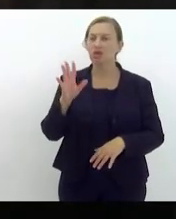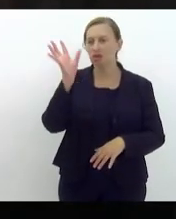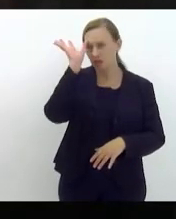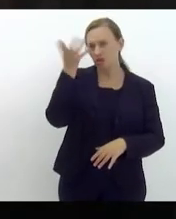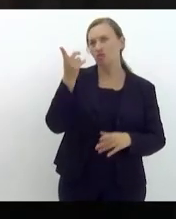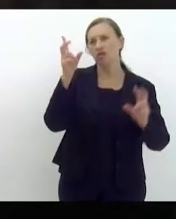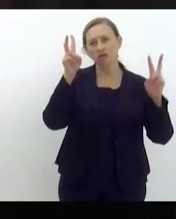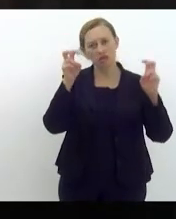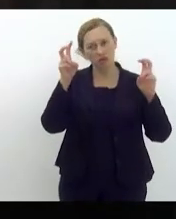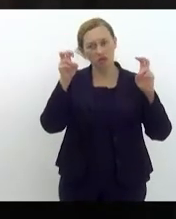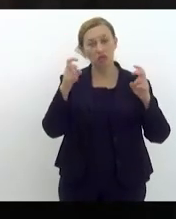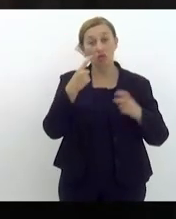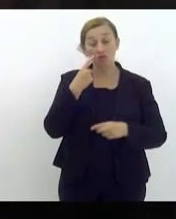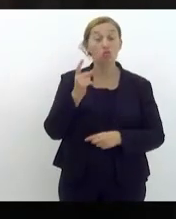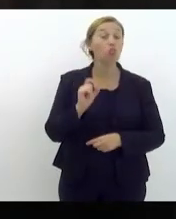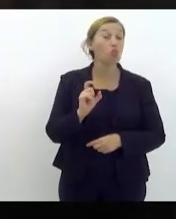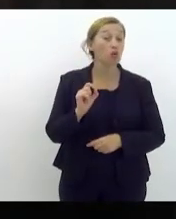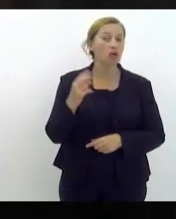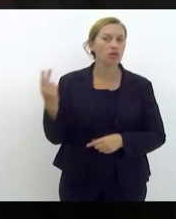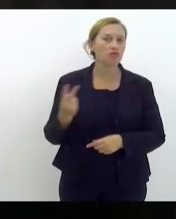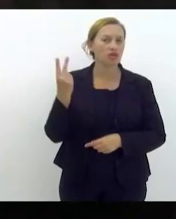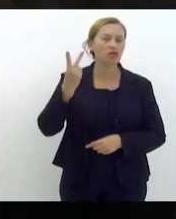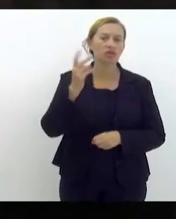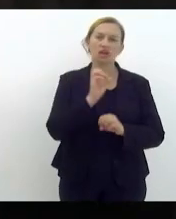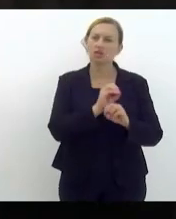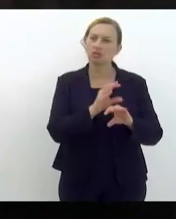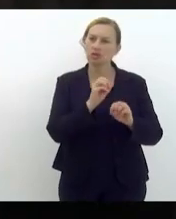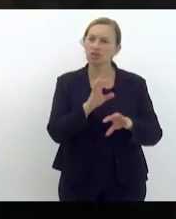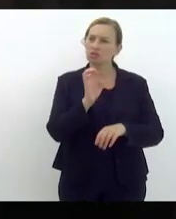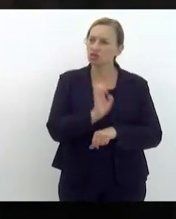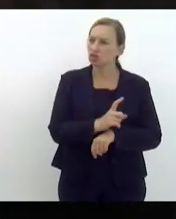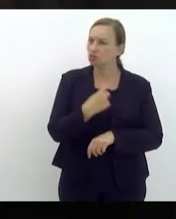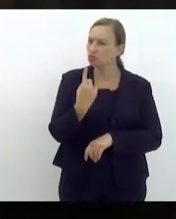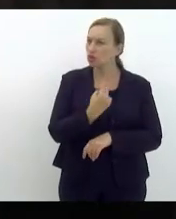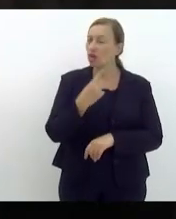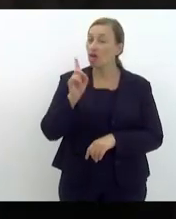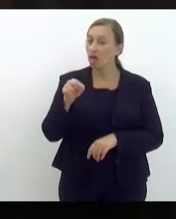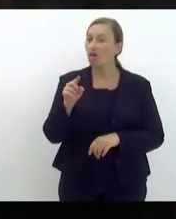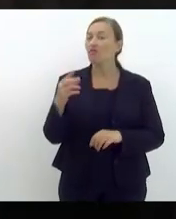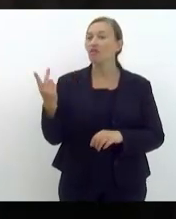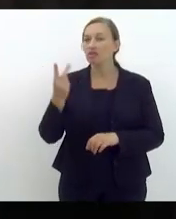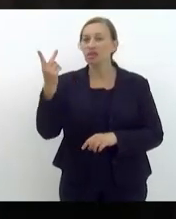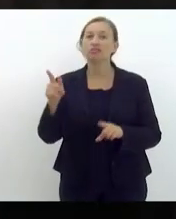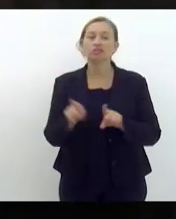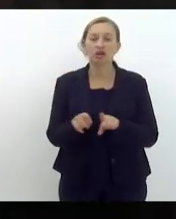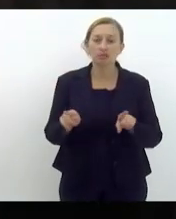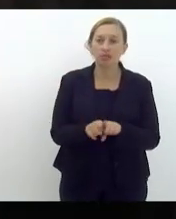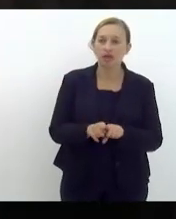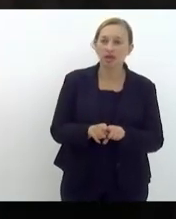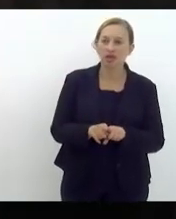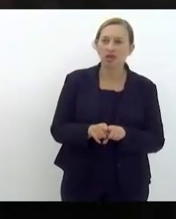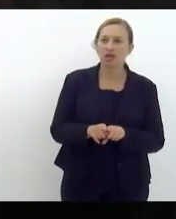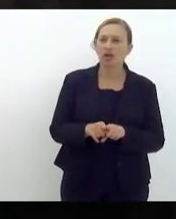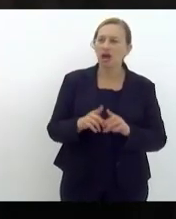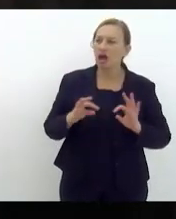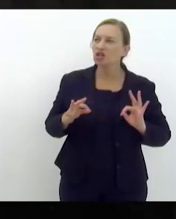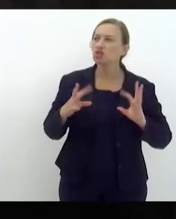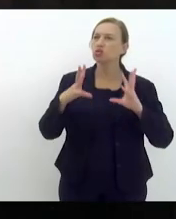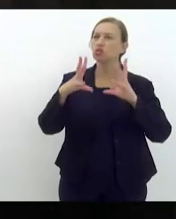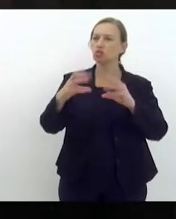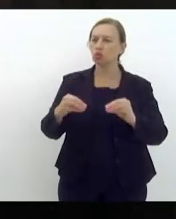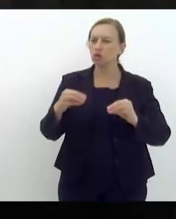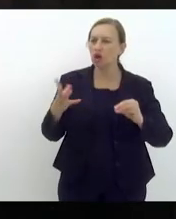essa questão visto que valorizar a educação no nosso estado é valorizar também a ponta é valorizar